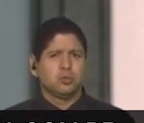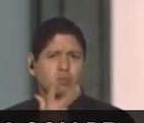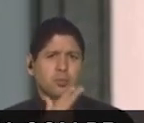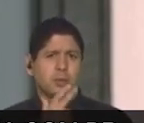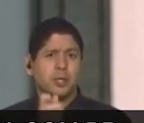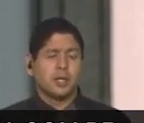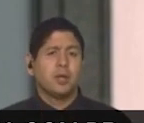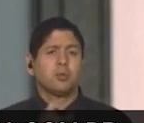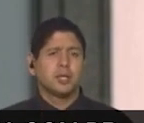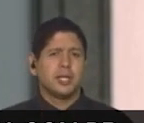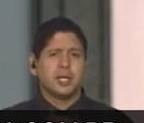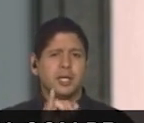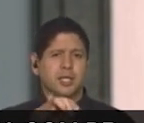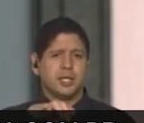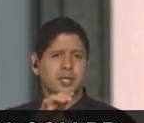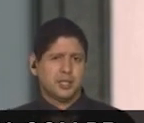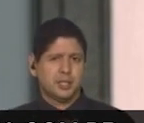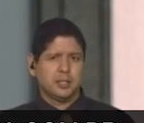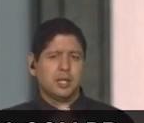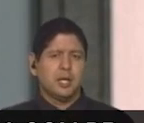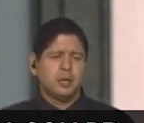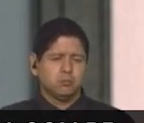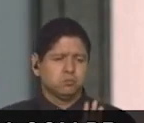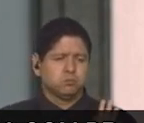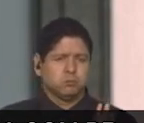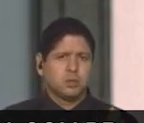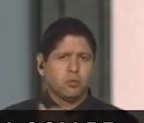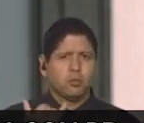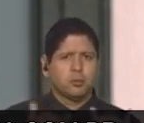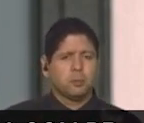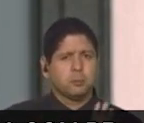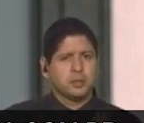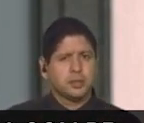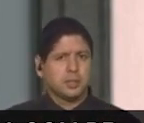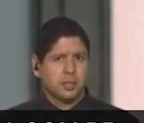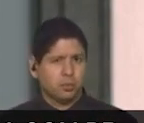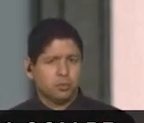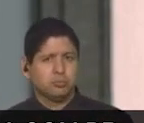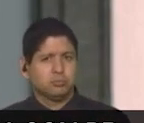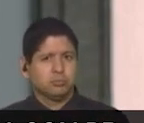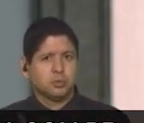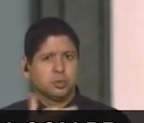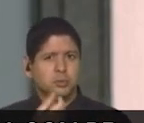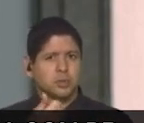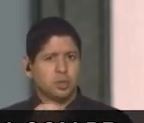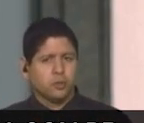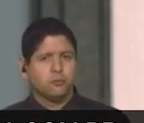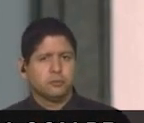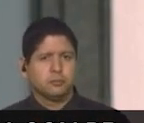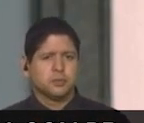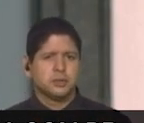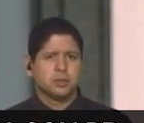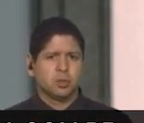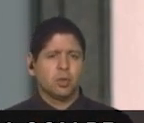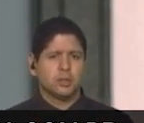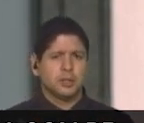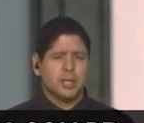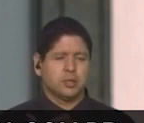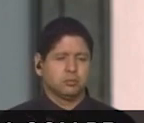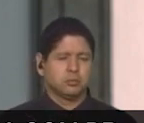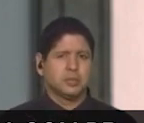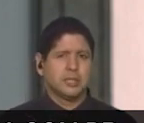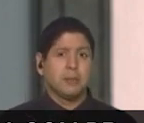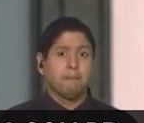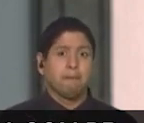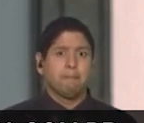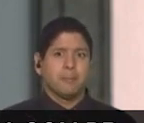foi feita pelo INCA a partir de dados da Pesquisa Nacional de Saúde, publicada em 2019. No recorte por idade, o percentual chega a